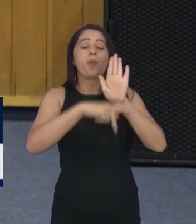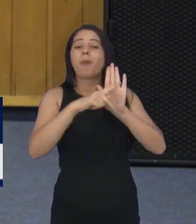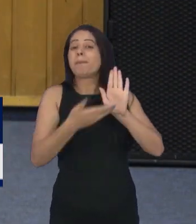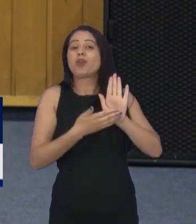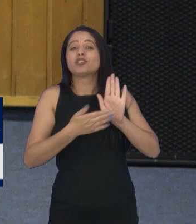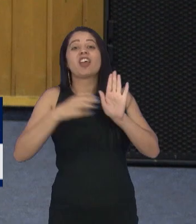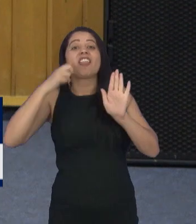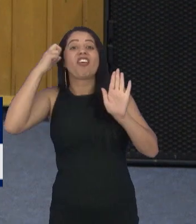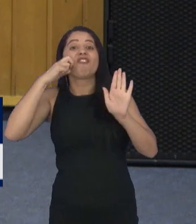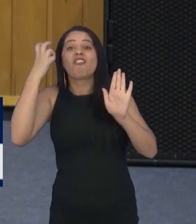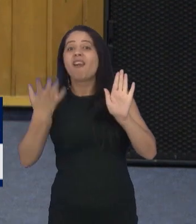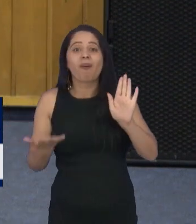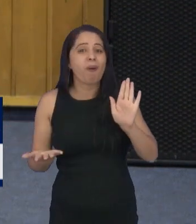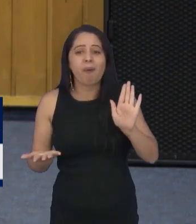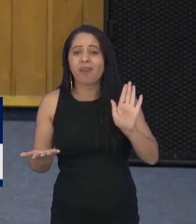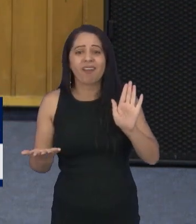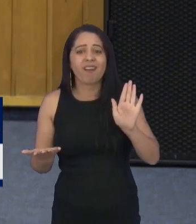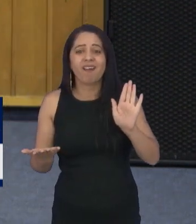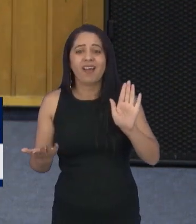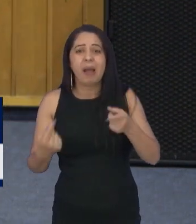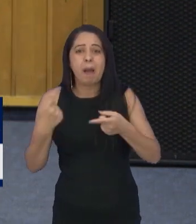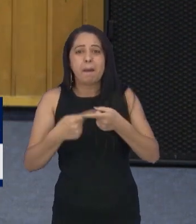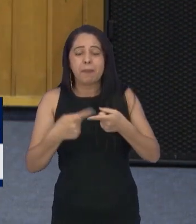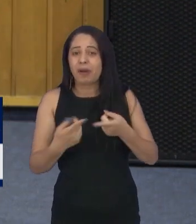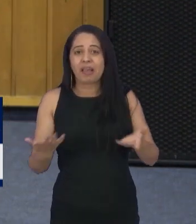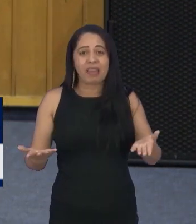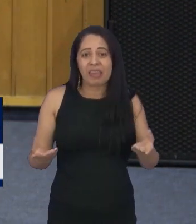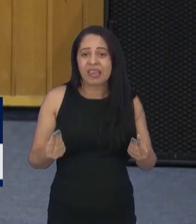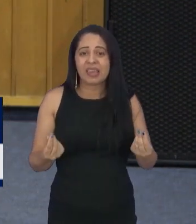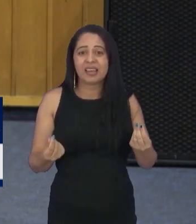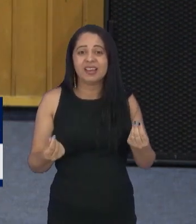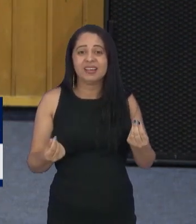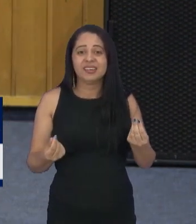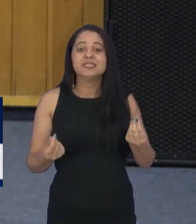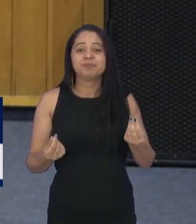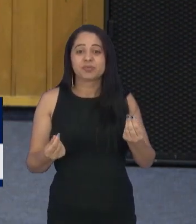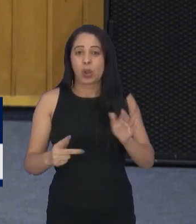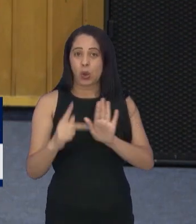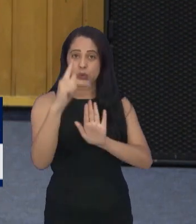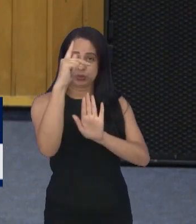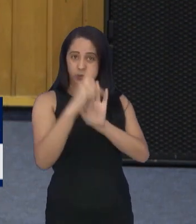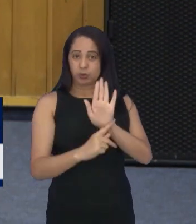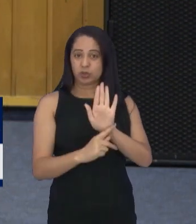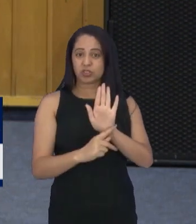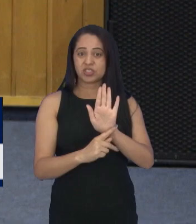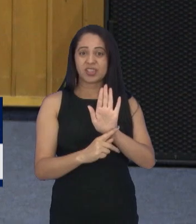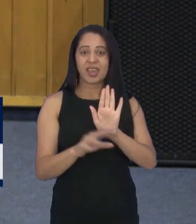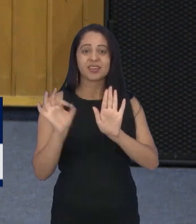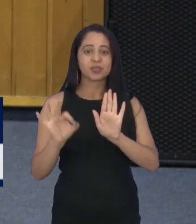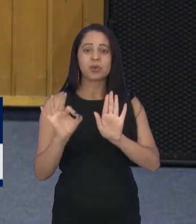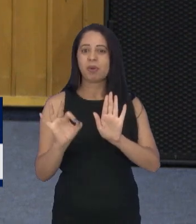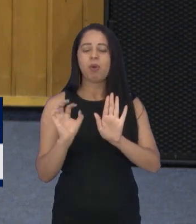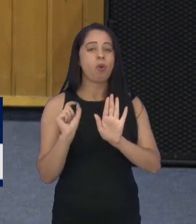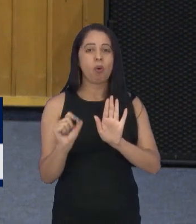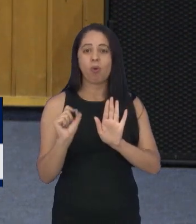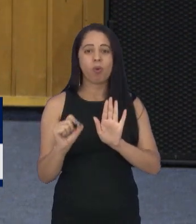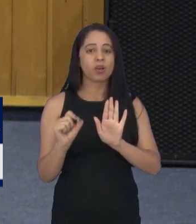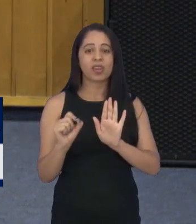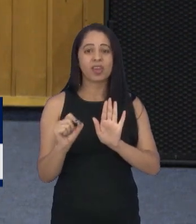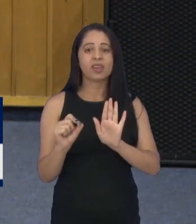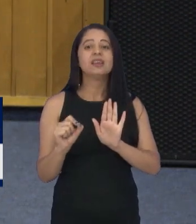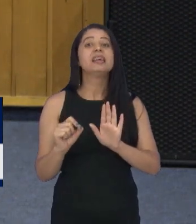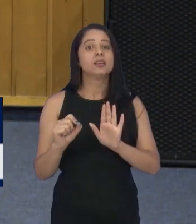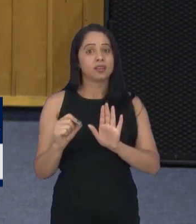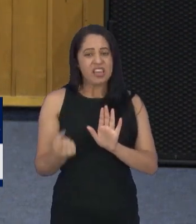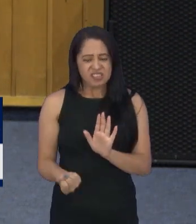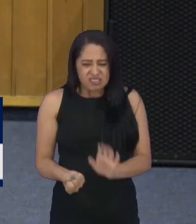adiado pelo governo. É uma vergonha, porque os projetos que foram protocolados sem despacho decisório. E por